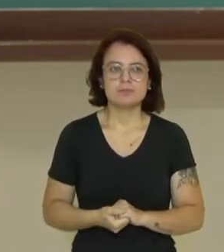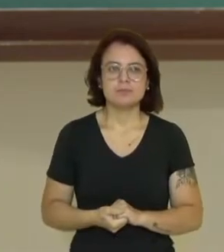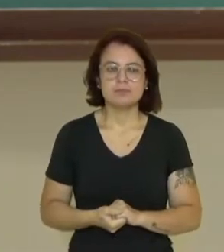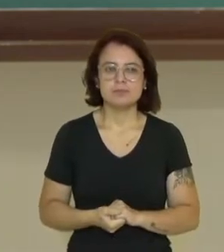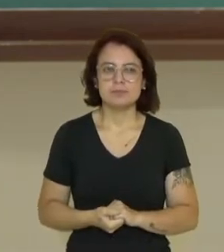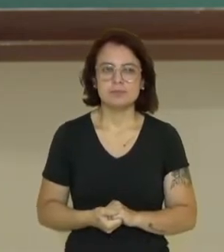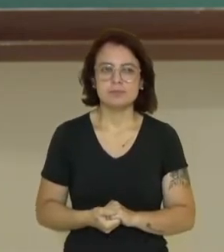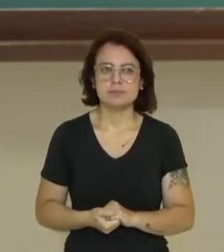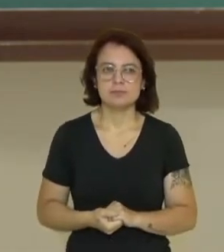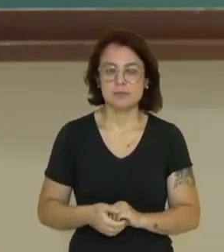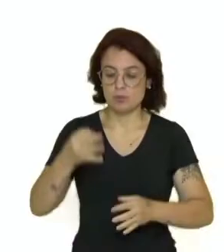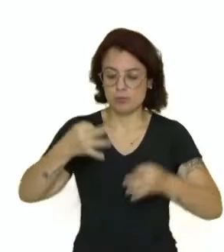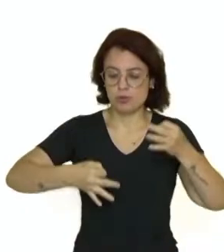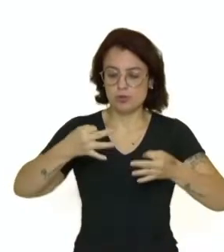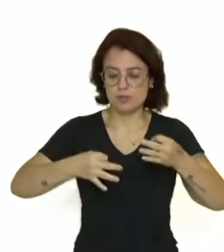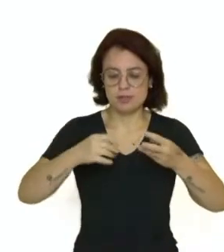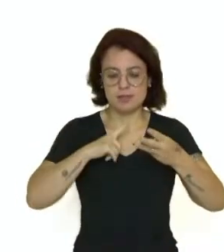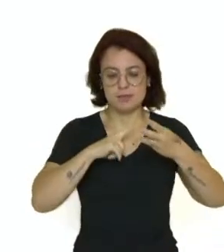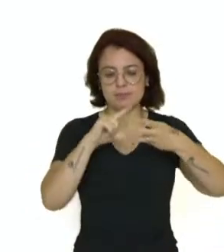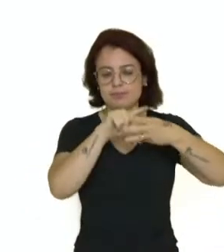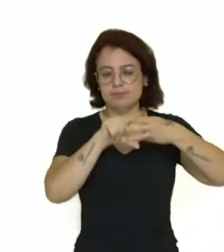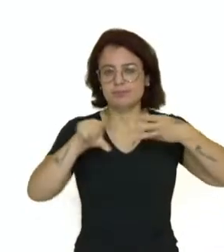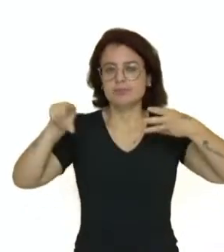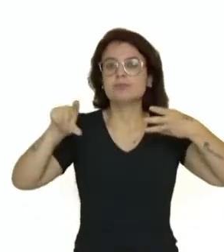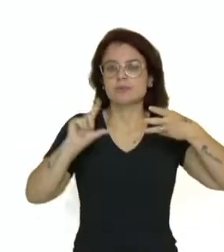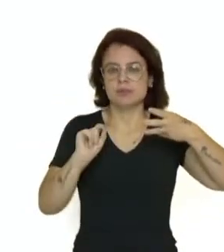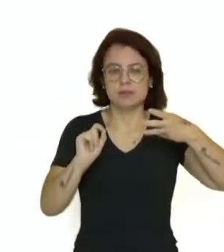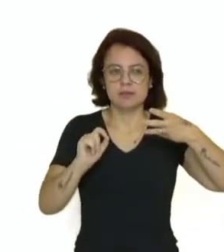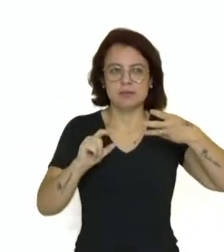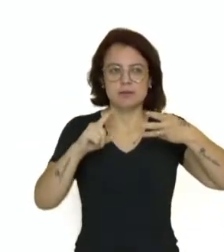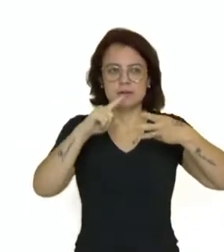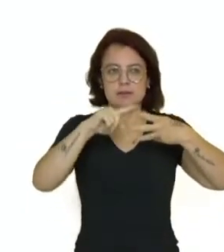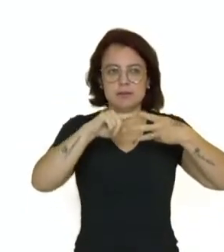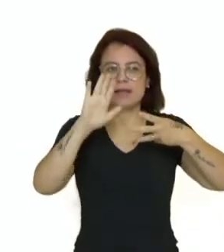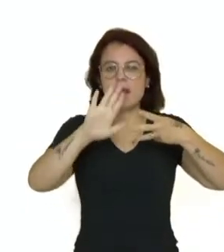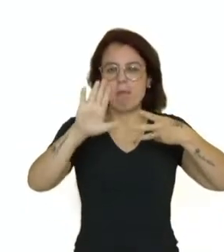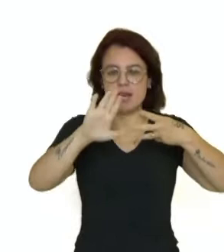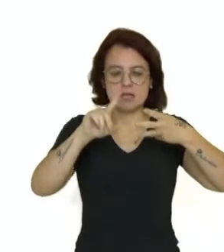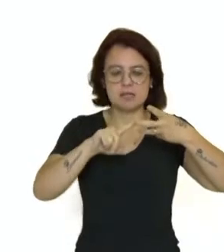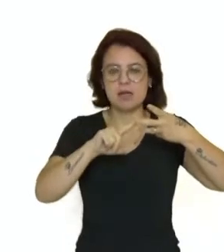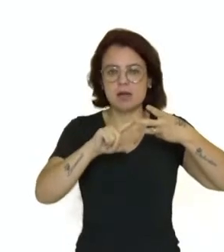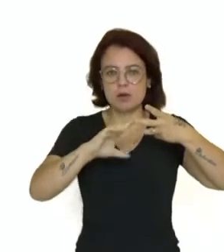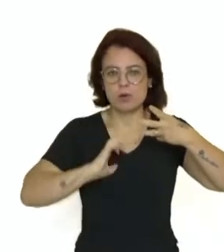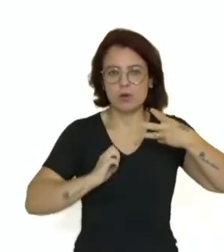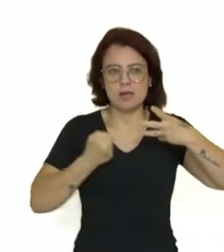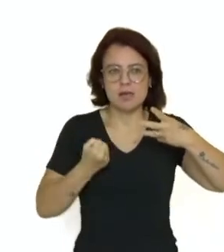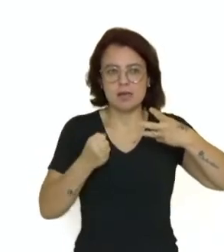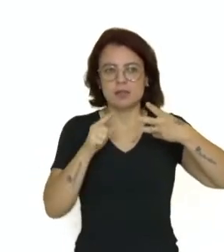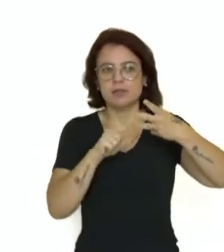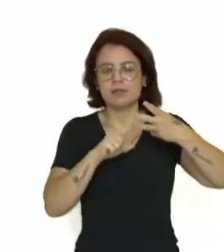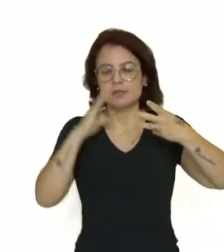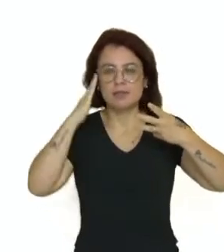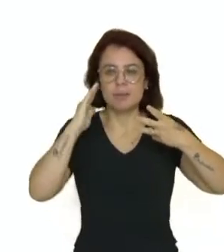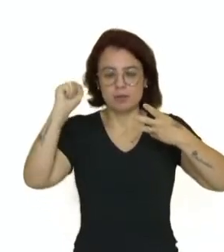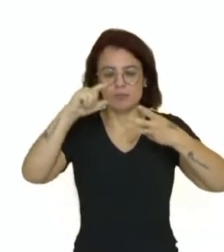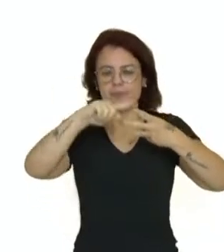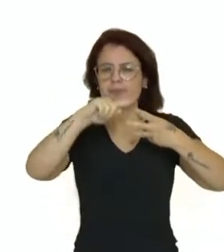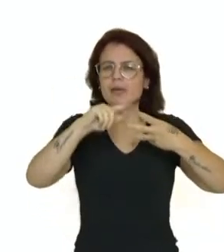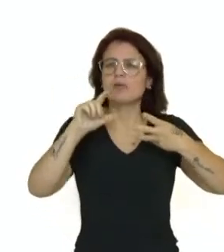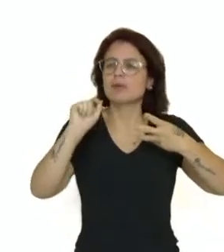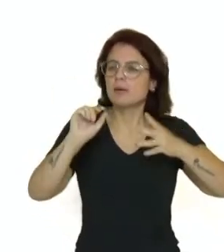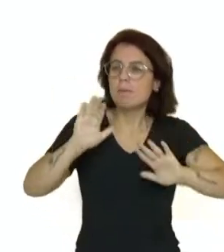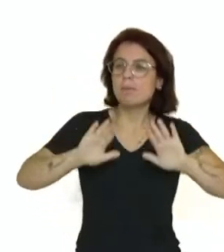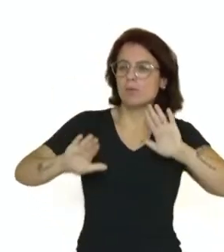Então, a justiça vem da temperança, coragem e sabedoria. A temperança, então, é a capacidade de